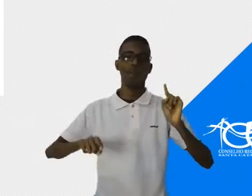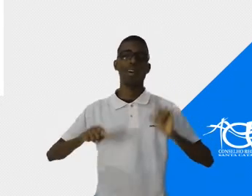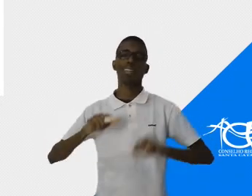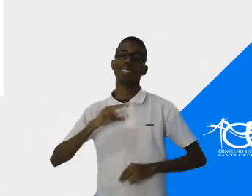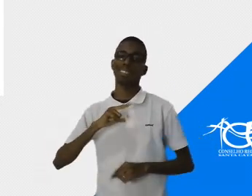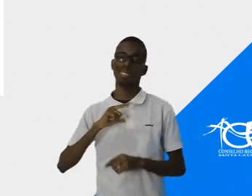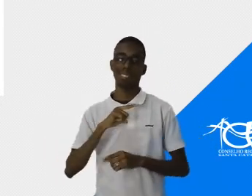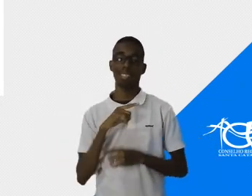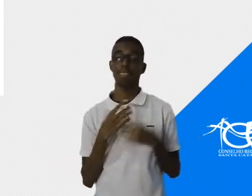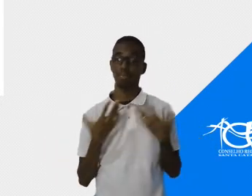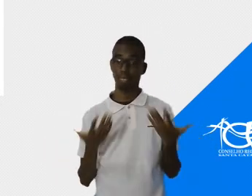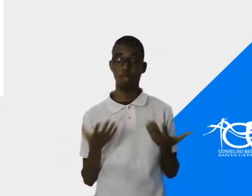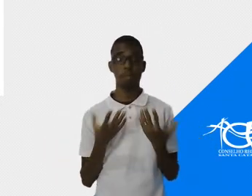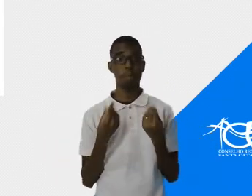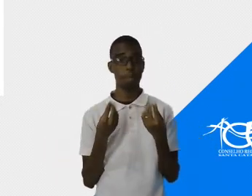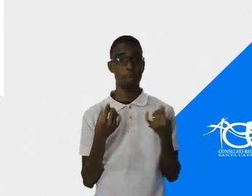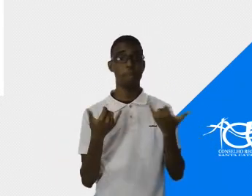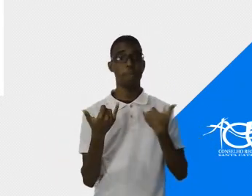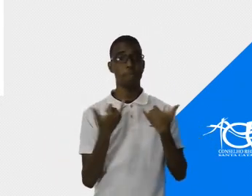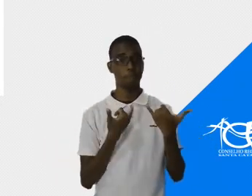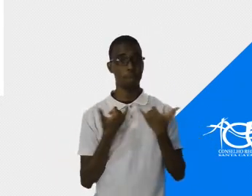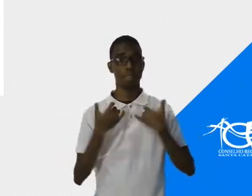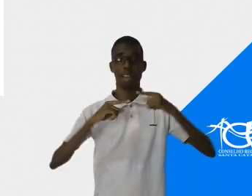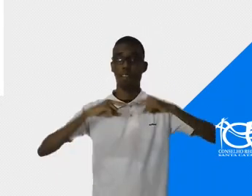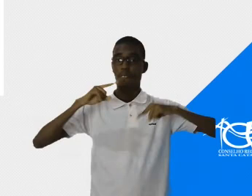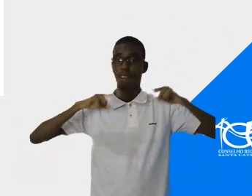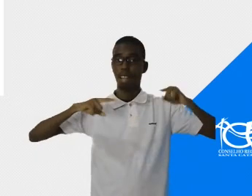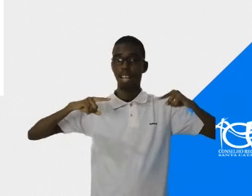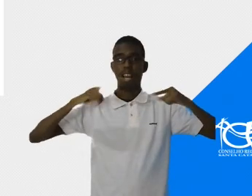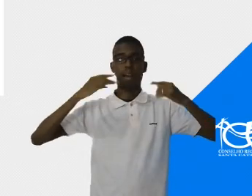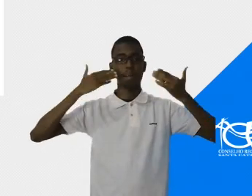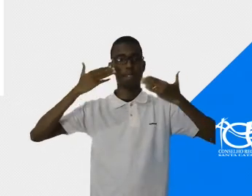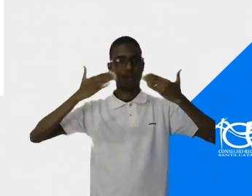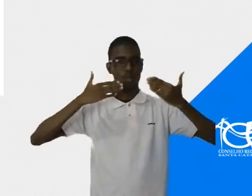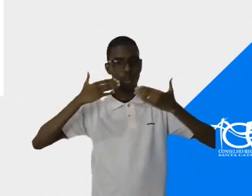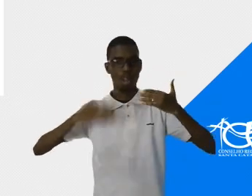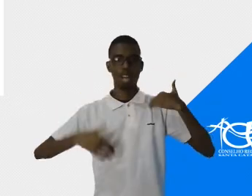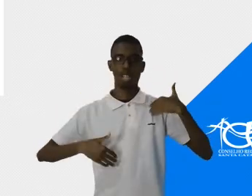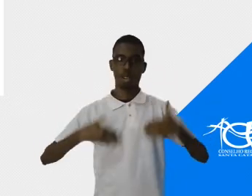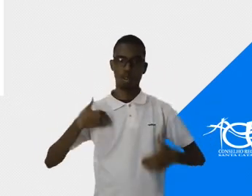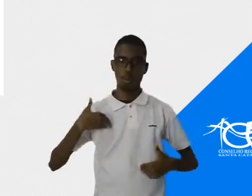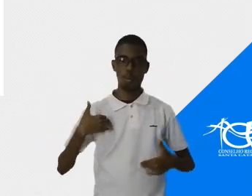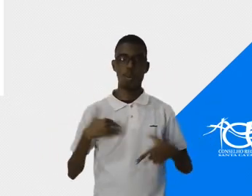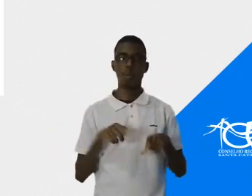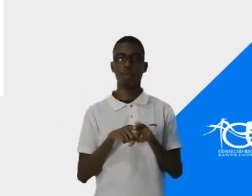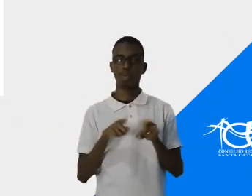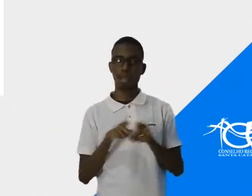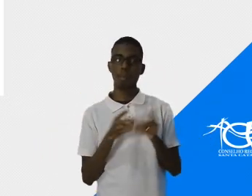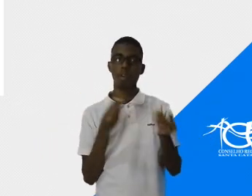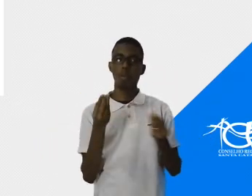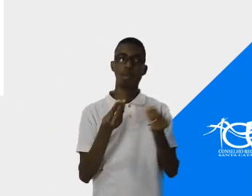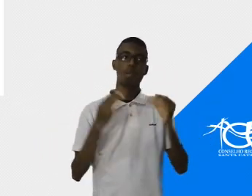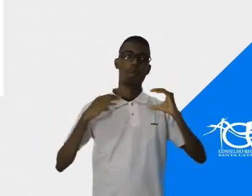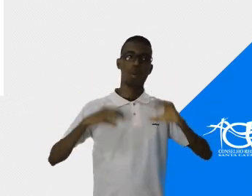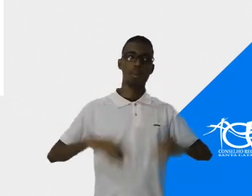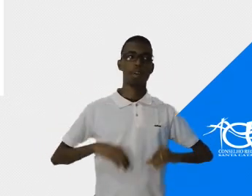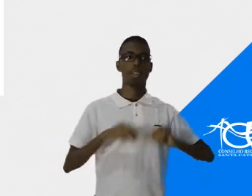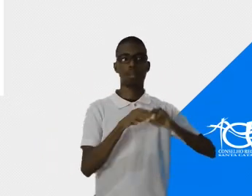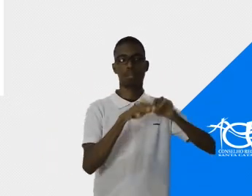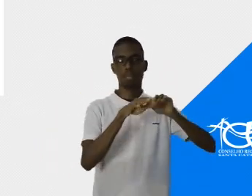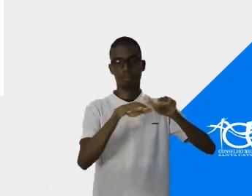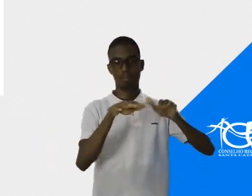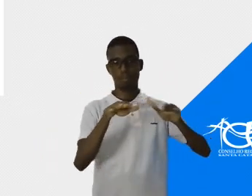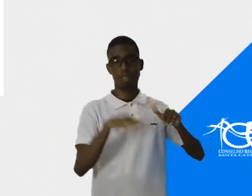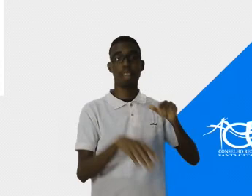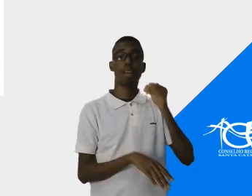de variáveis psicológicas, psicofisiológicas e relacionadas à conduta no trânsito. Então, precisamos prestar atenção nisso, por isso a